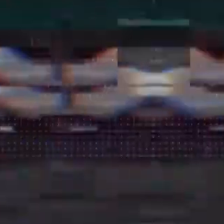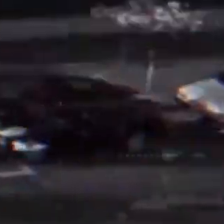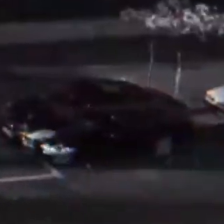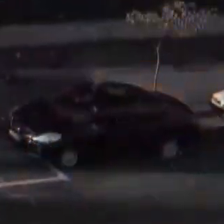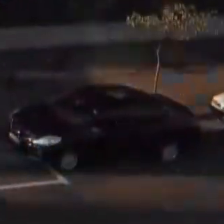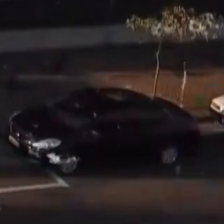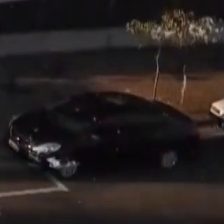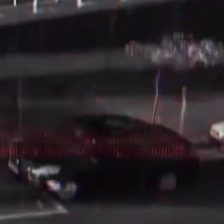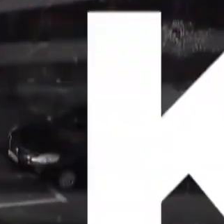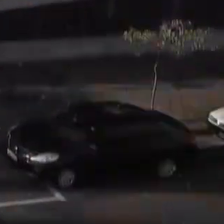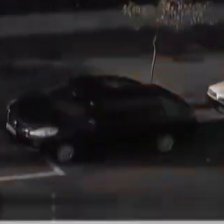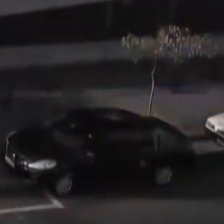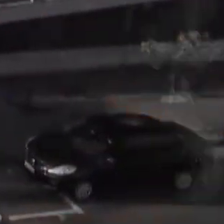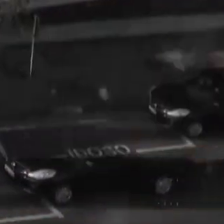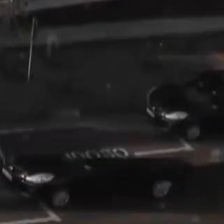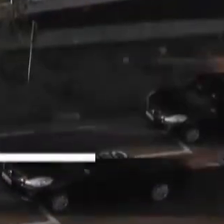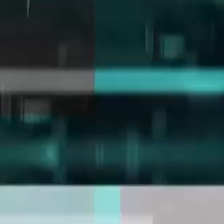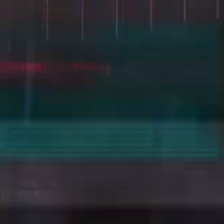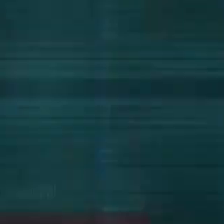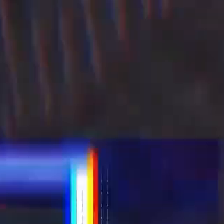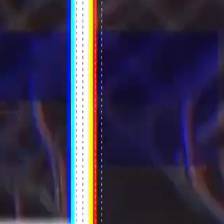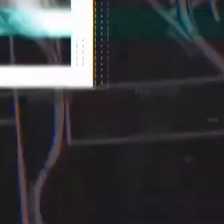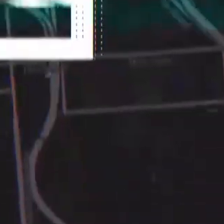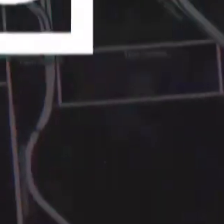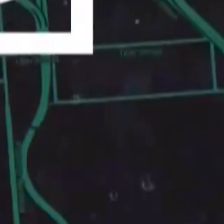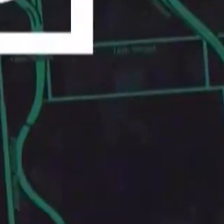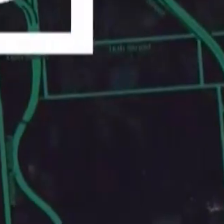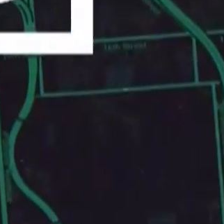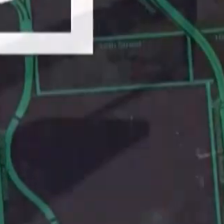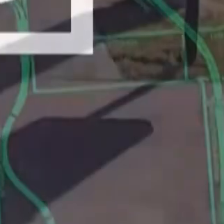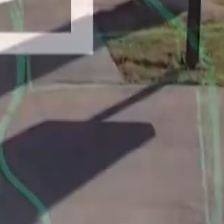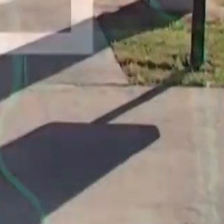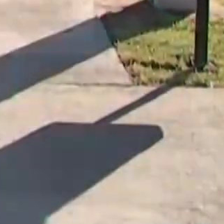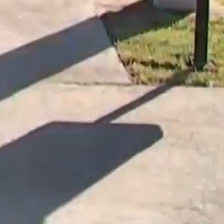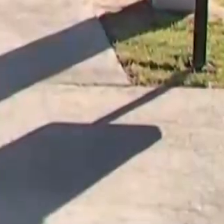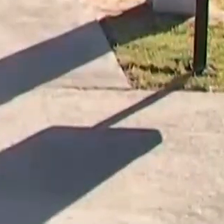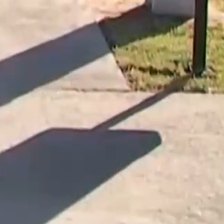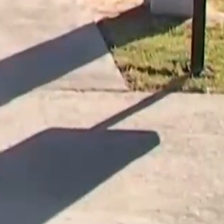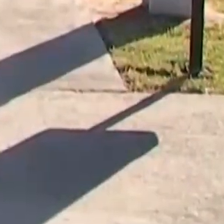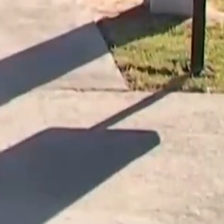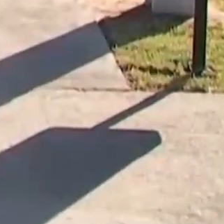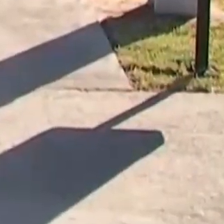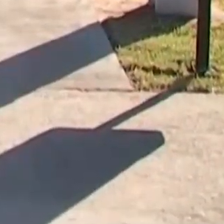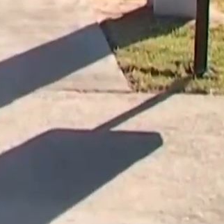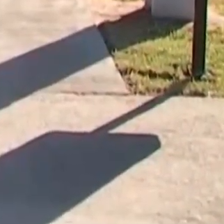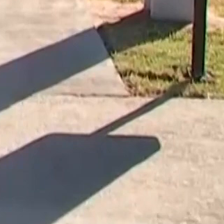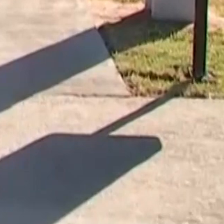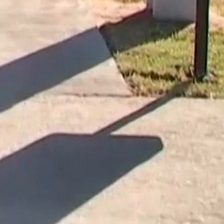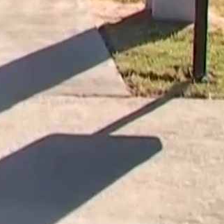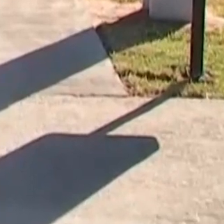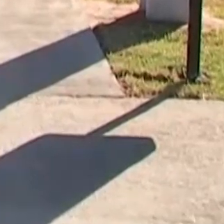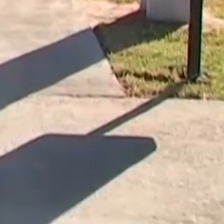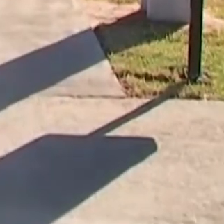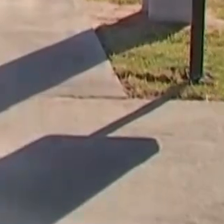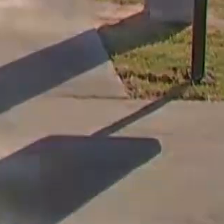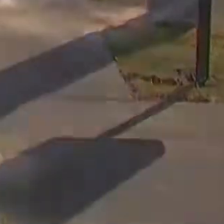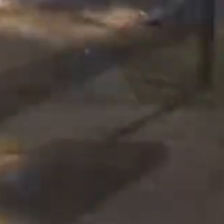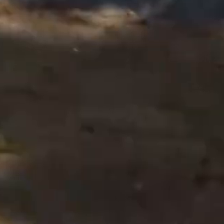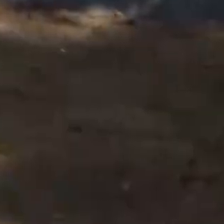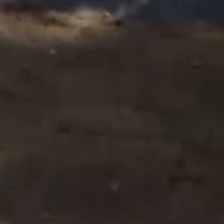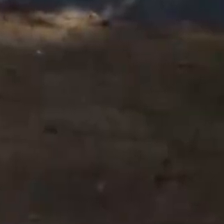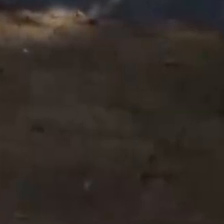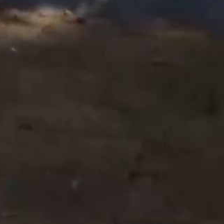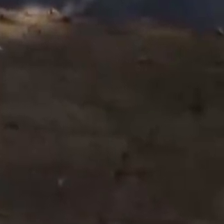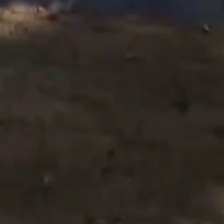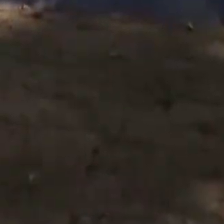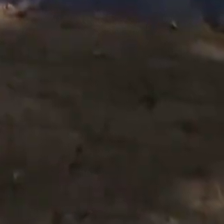A Praça do Cruzeirinho, que fica no Parque